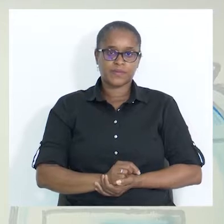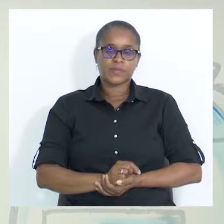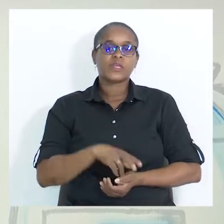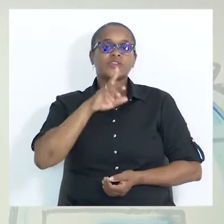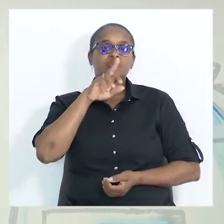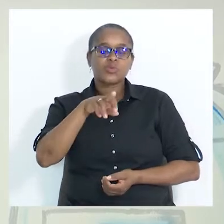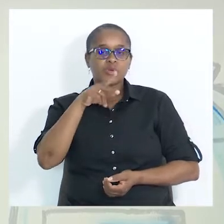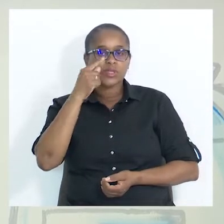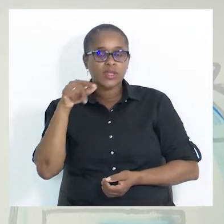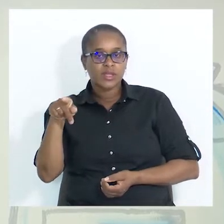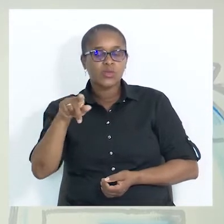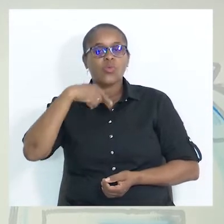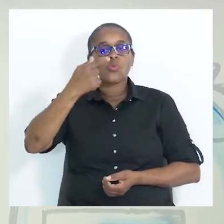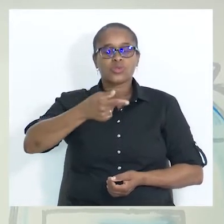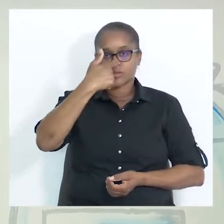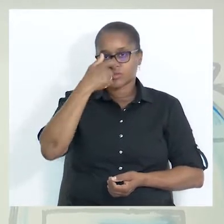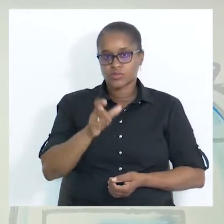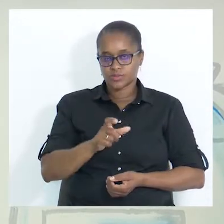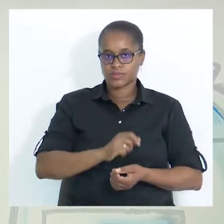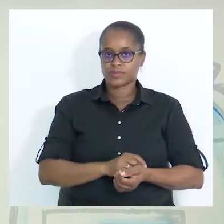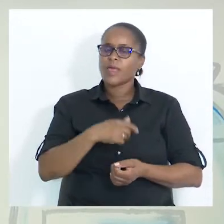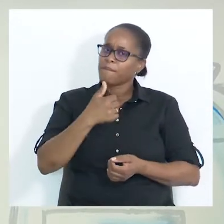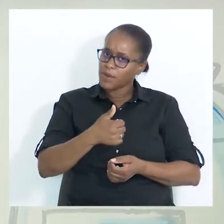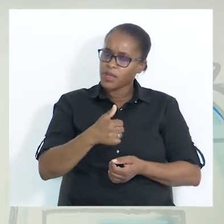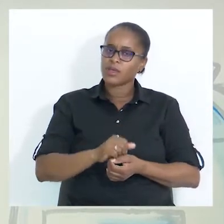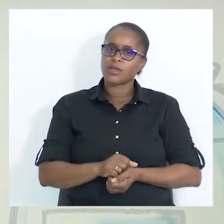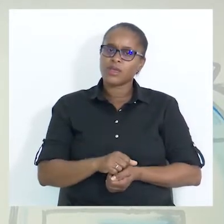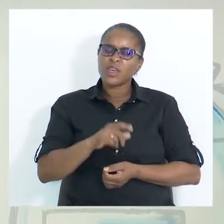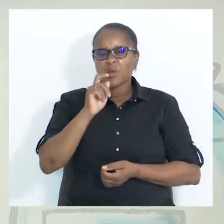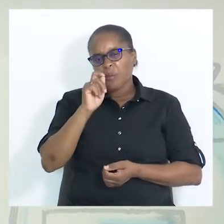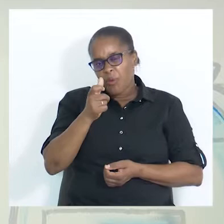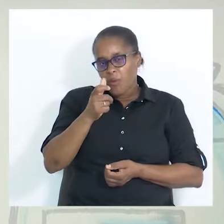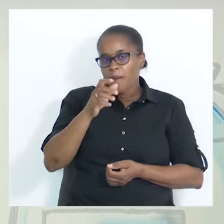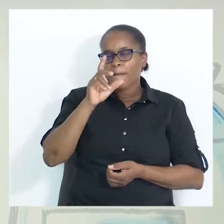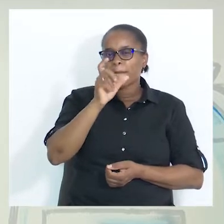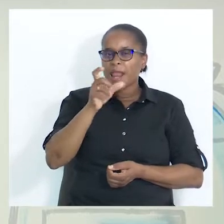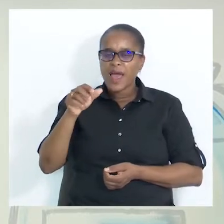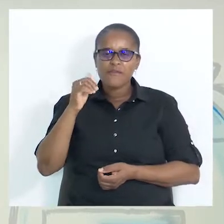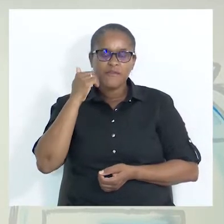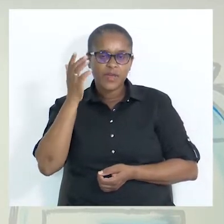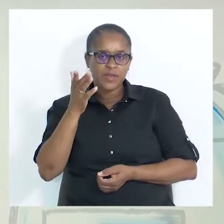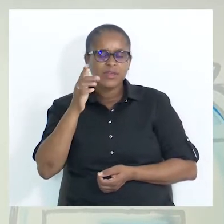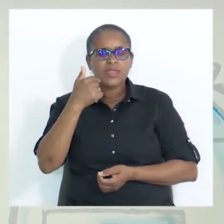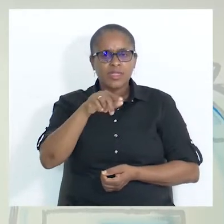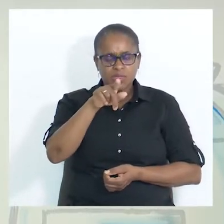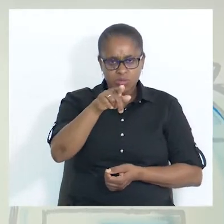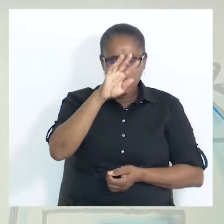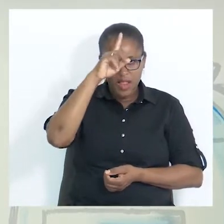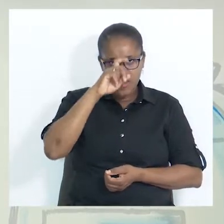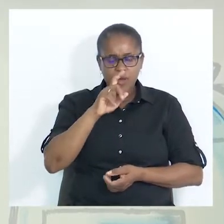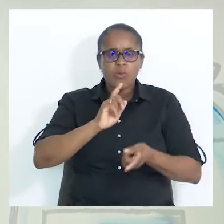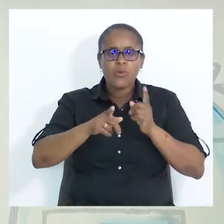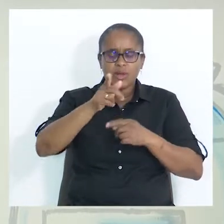E responde-lhe o outro falante: bem, é meio palavrão. Estás a lembrar daquilo que a